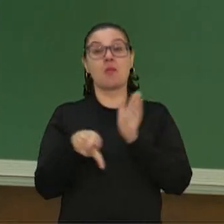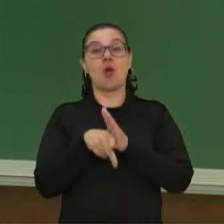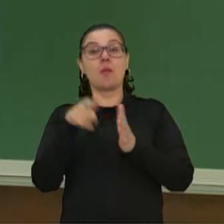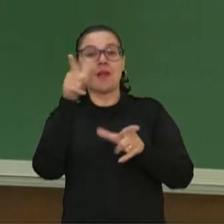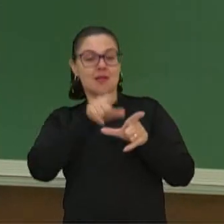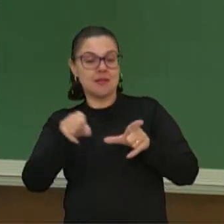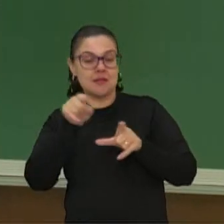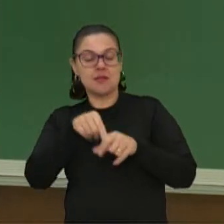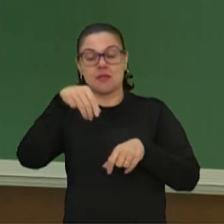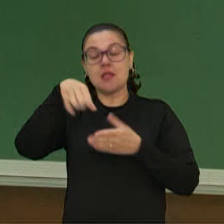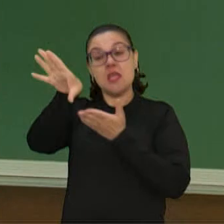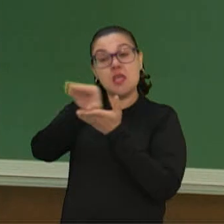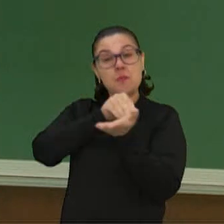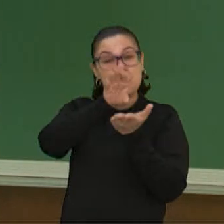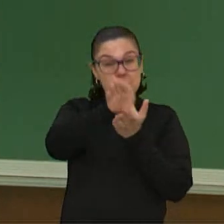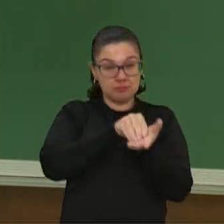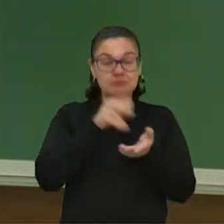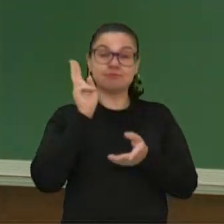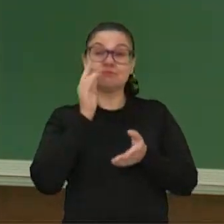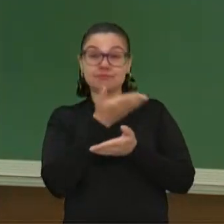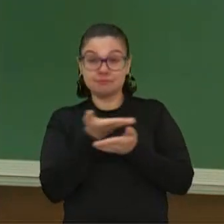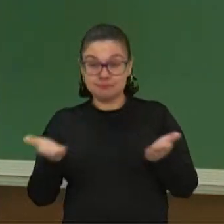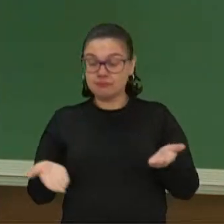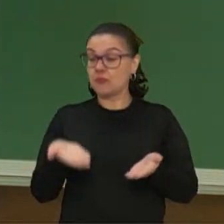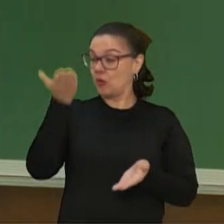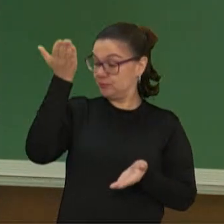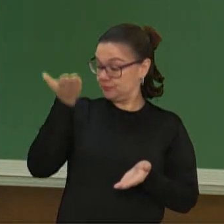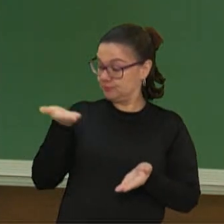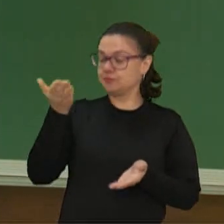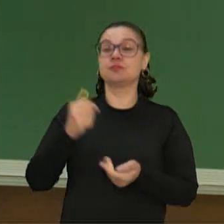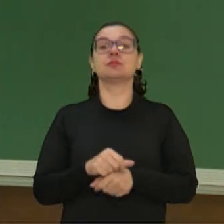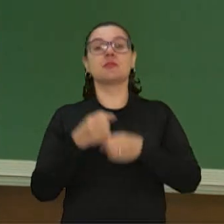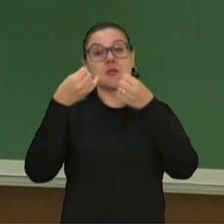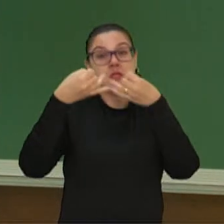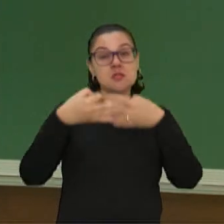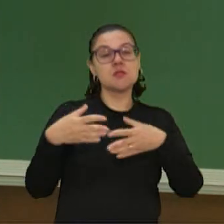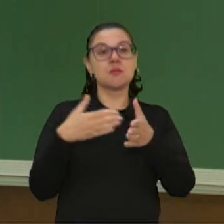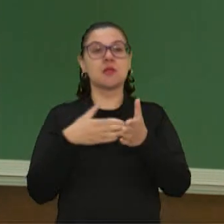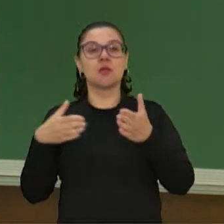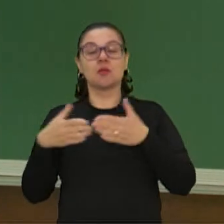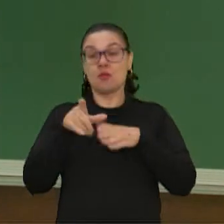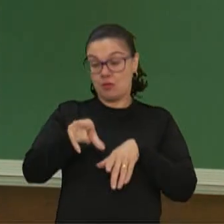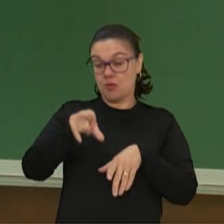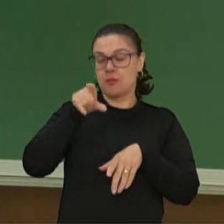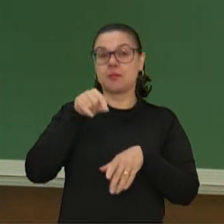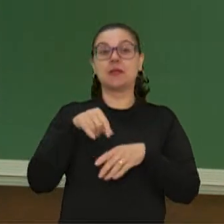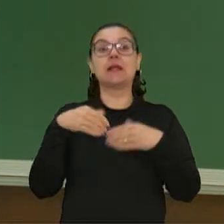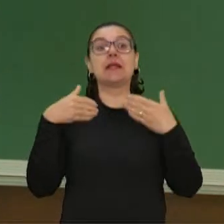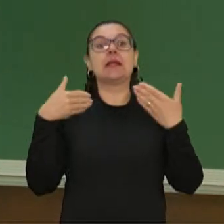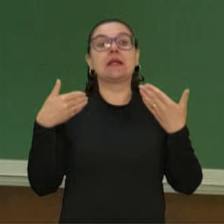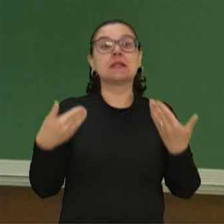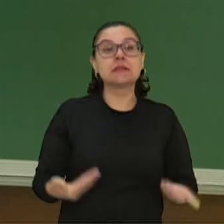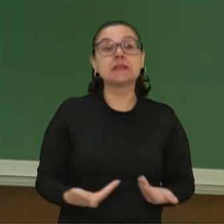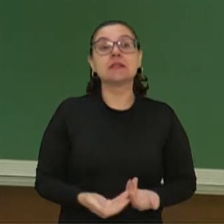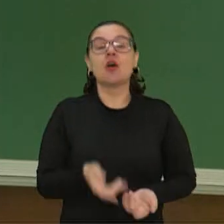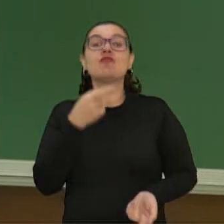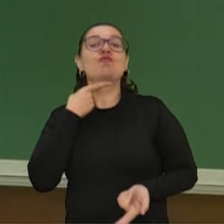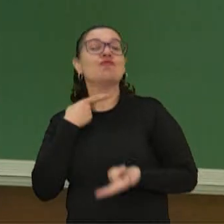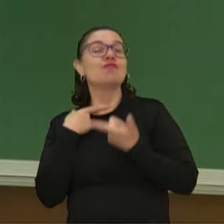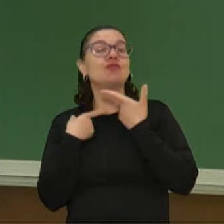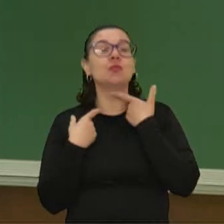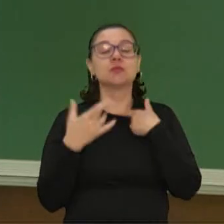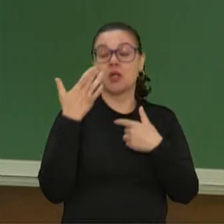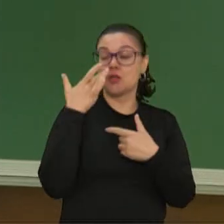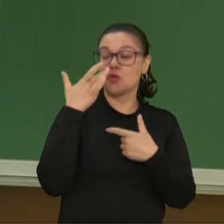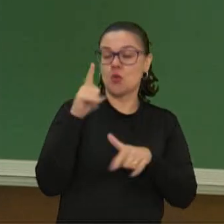como mimesis, como imitação? Aqui se justifica esta opção, né? Que a sede de ouro é sem cura